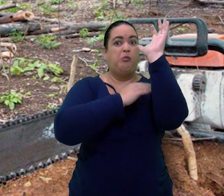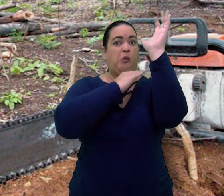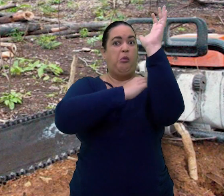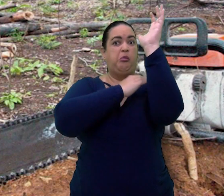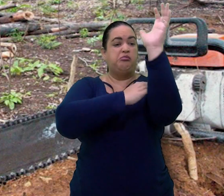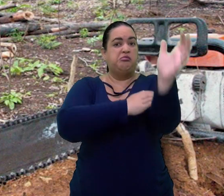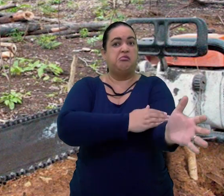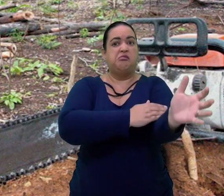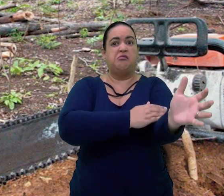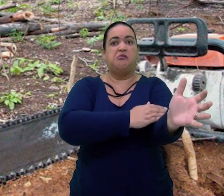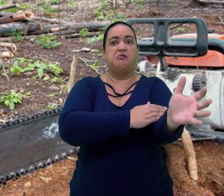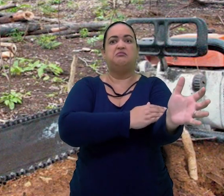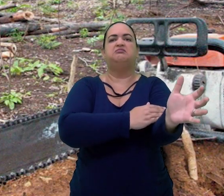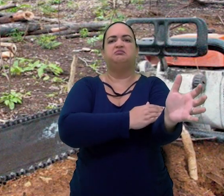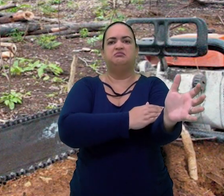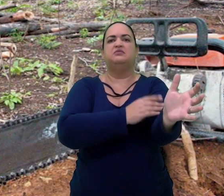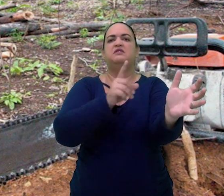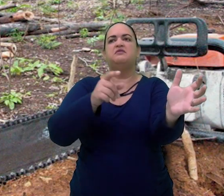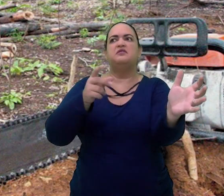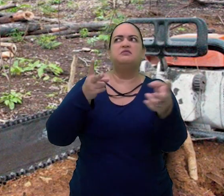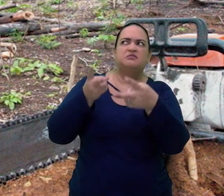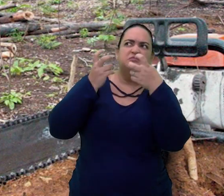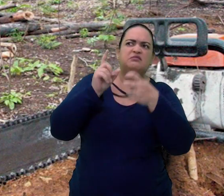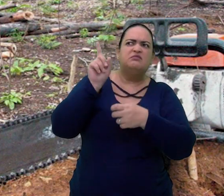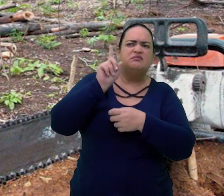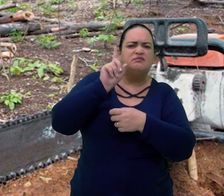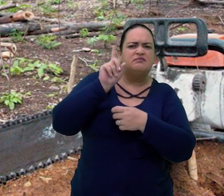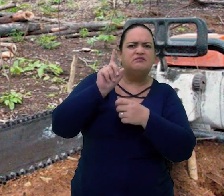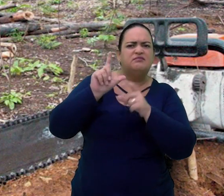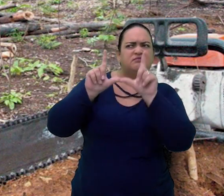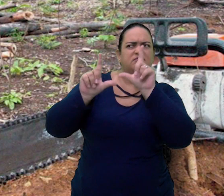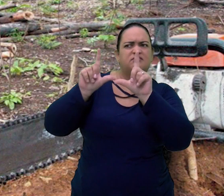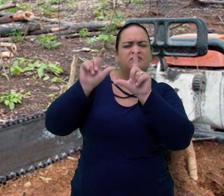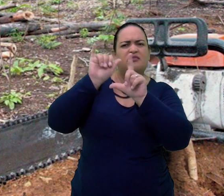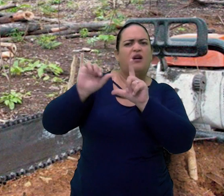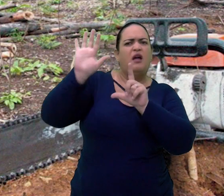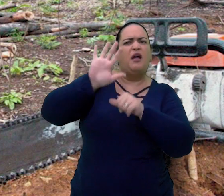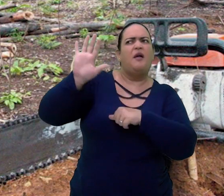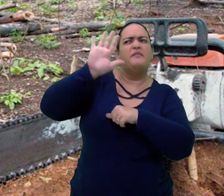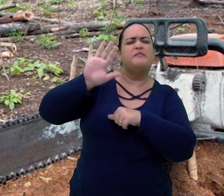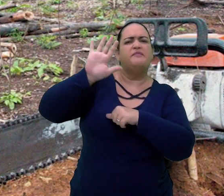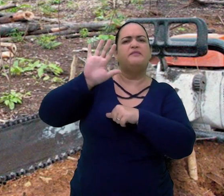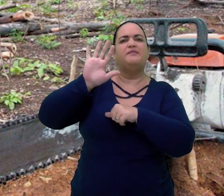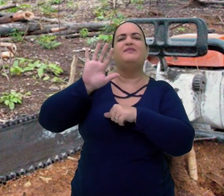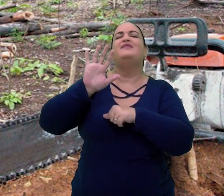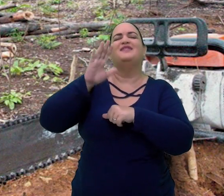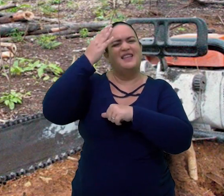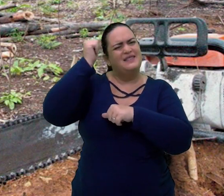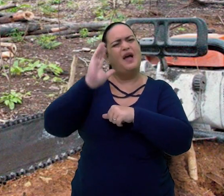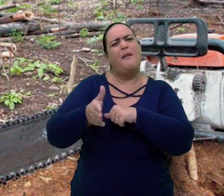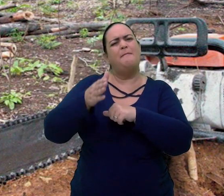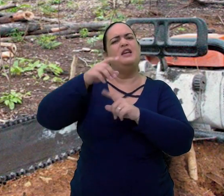vocês se deparam, vocês já conseguem imaginar que tipo de imagens ou que tipo de filme nós